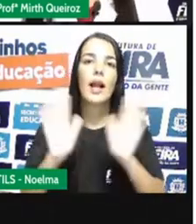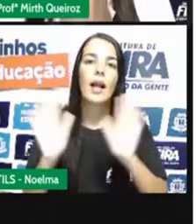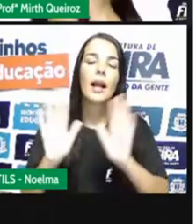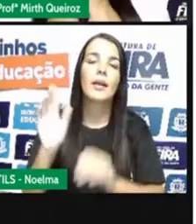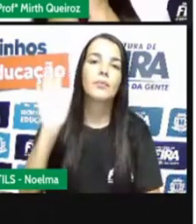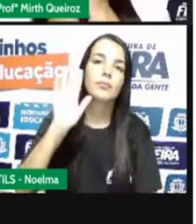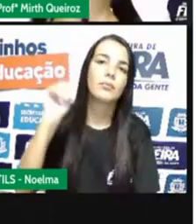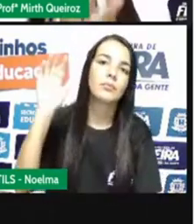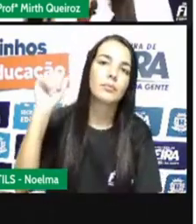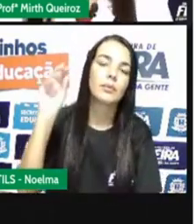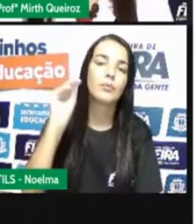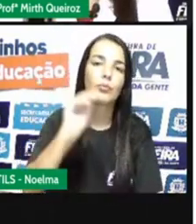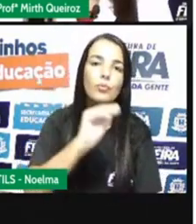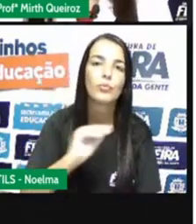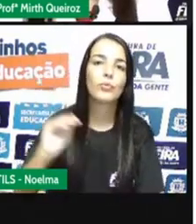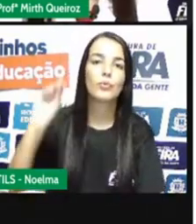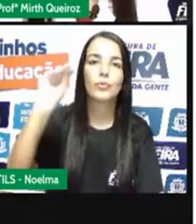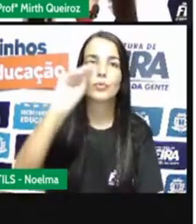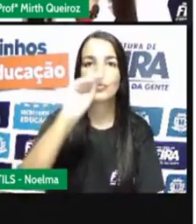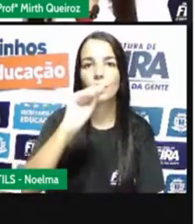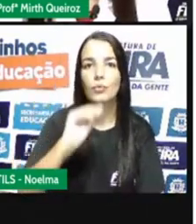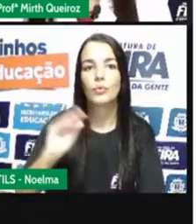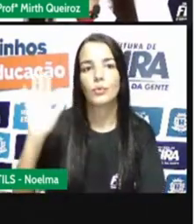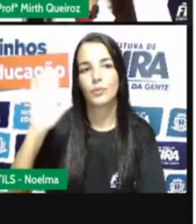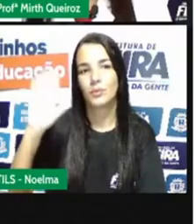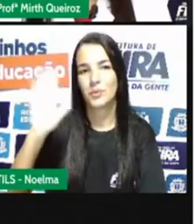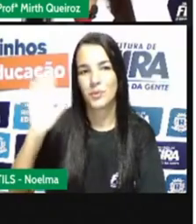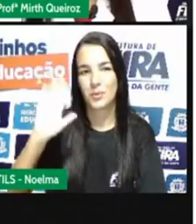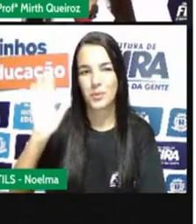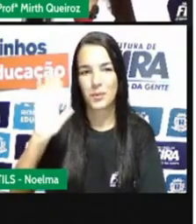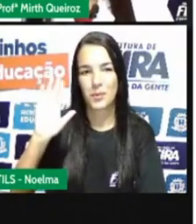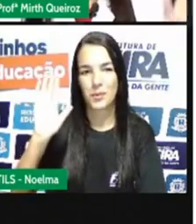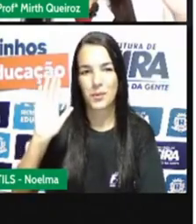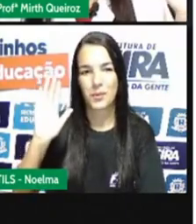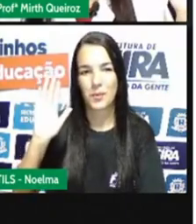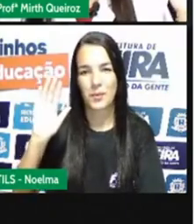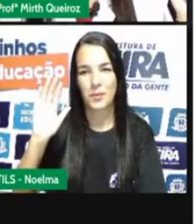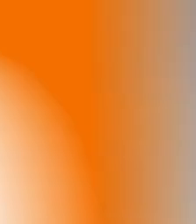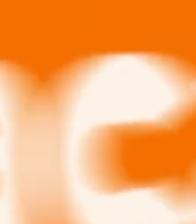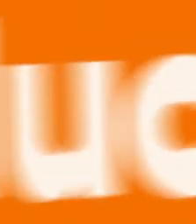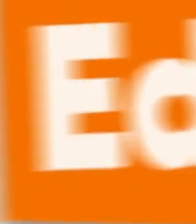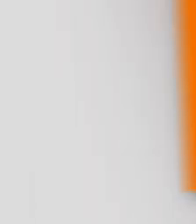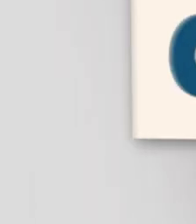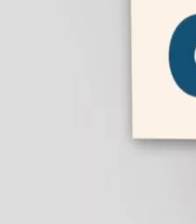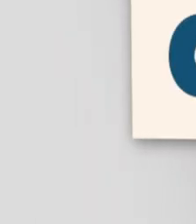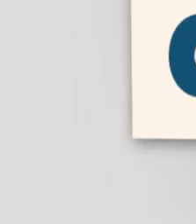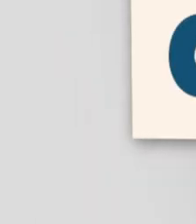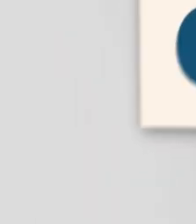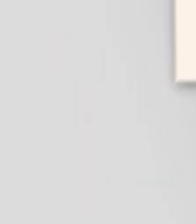ficando por aqui. Beijinho no coração de cada um de vocês e até a próxima aula. Tchau, tchau.